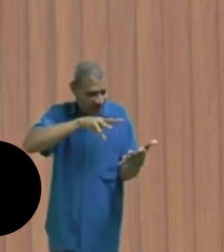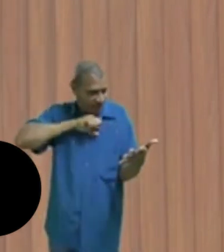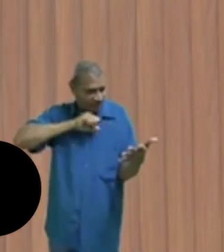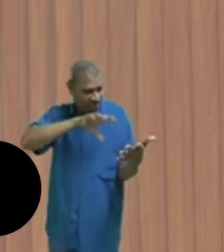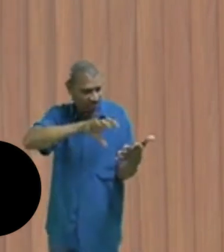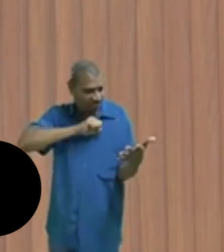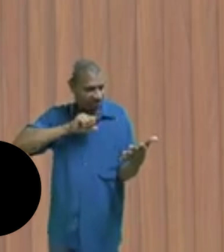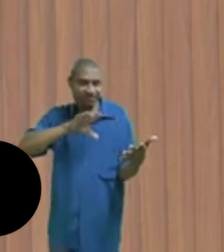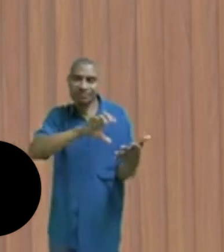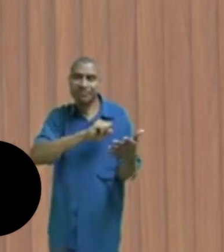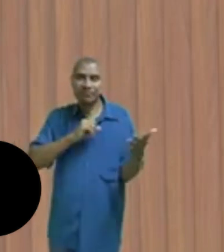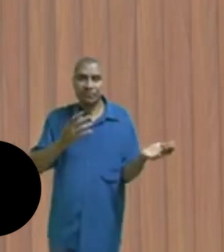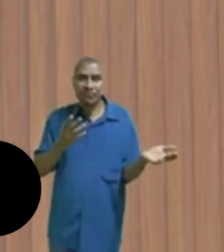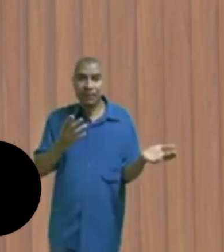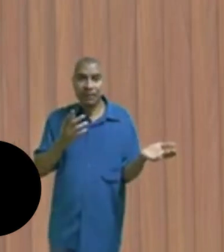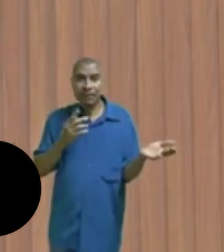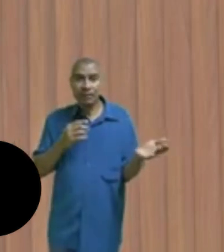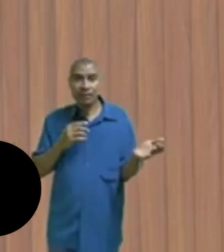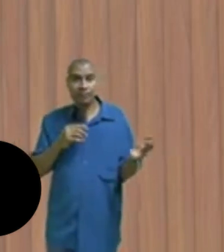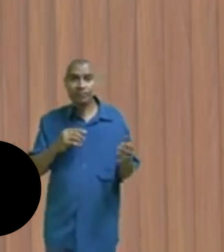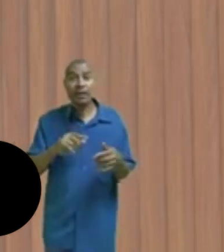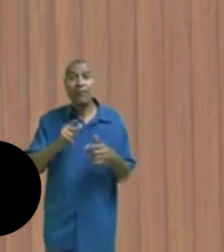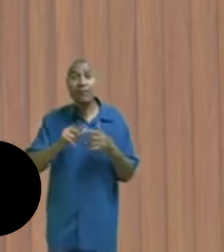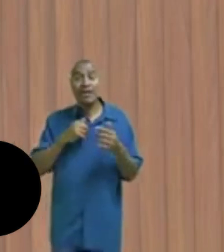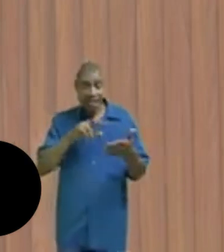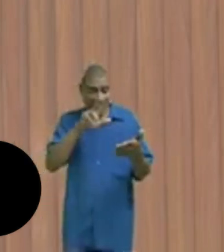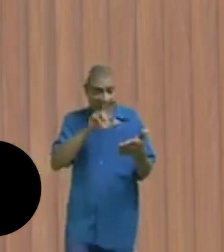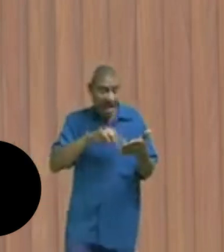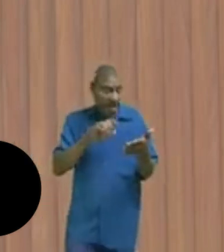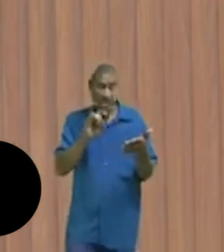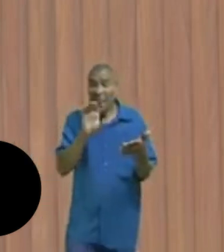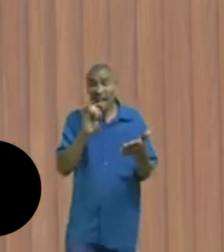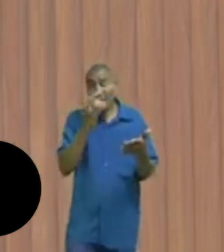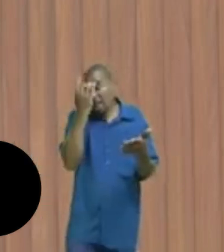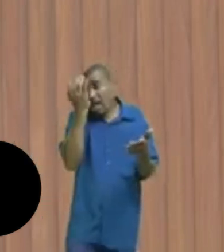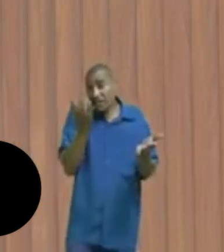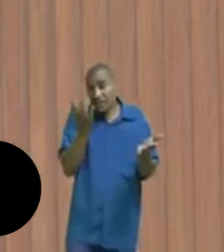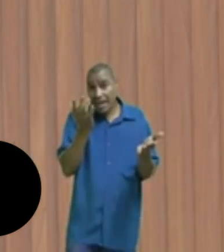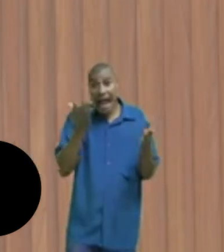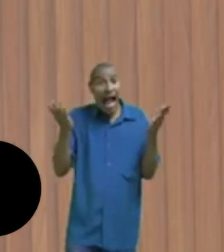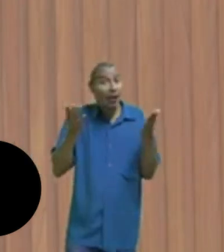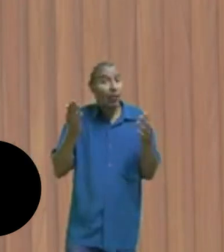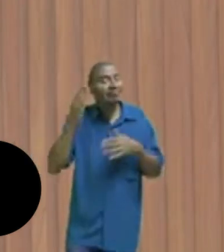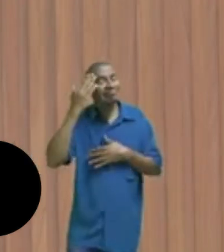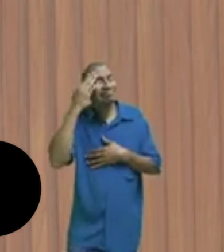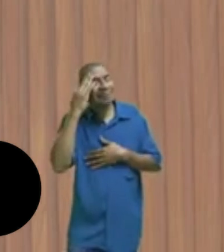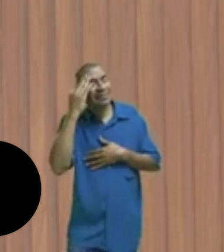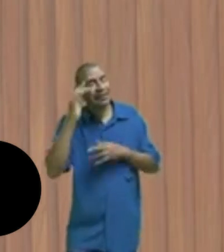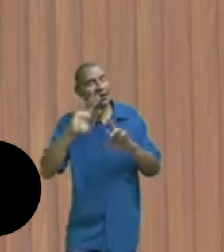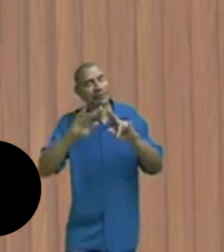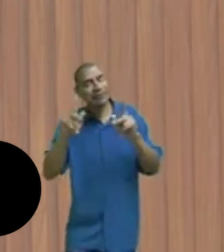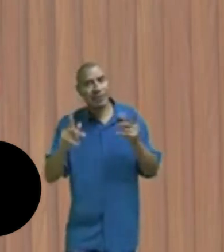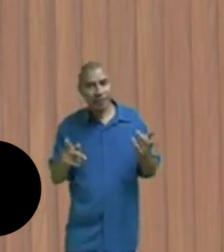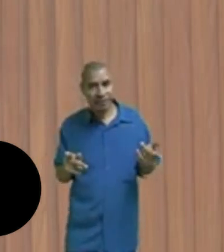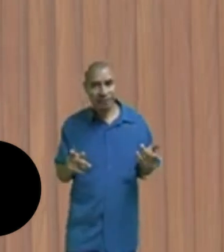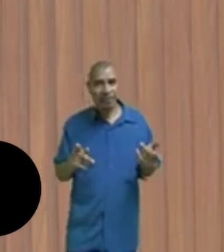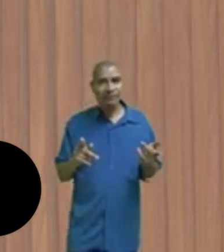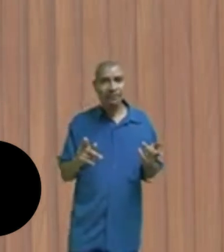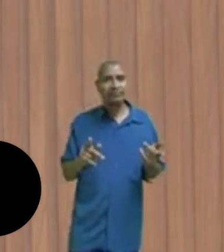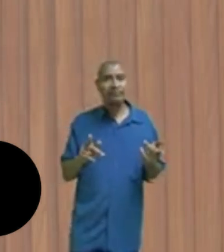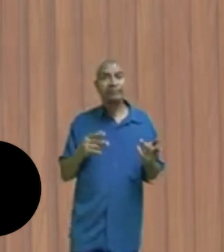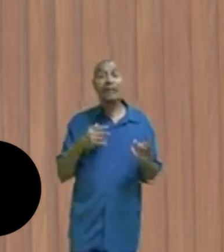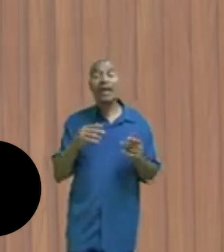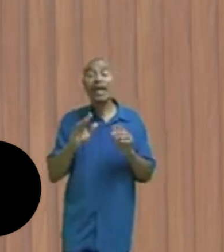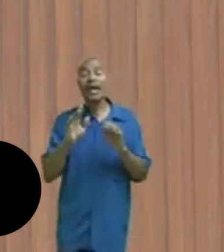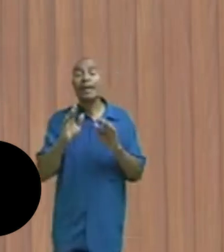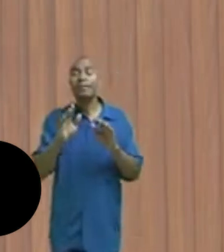Entende? Vejam as dicas que a Bíblia dá tantas e tantas vezes, quando Deus diz, por exemplo, no livro de Isaías: